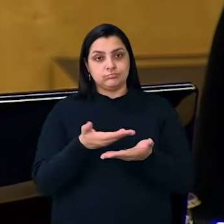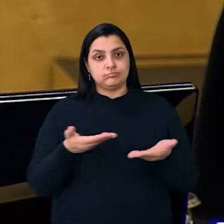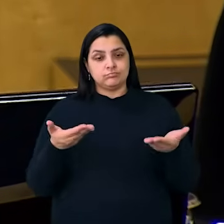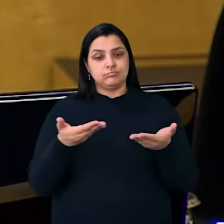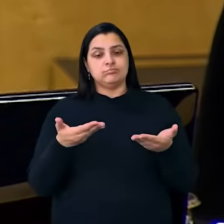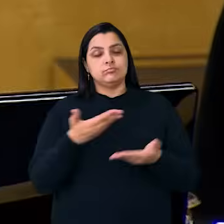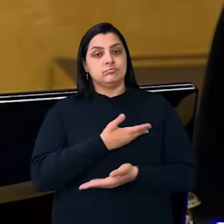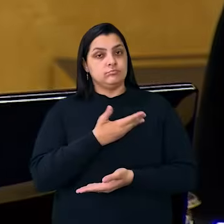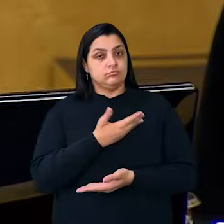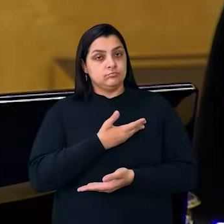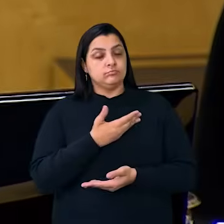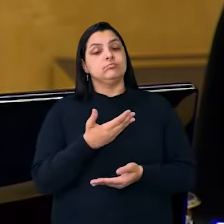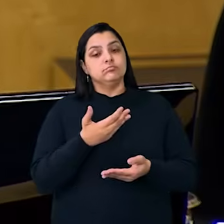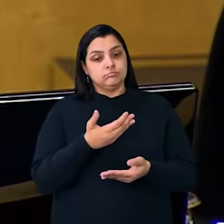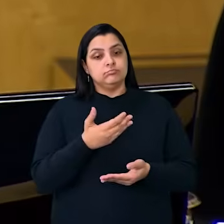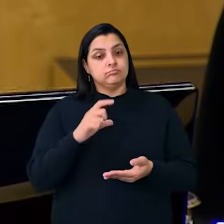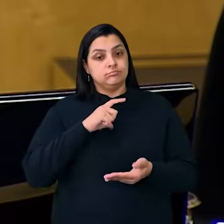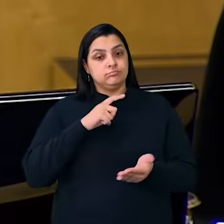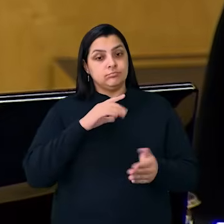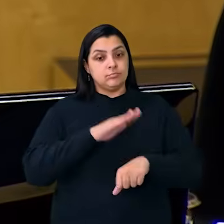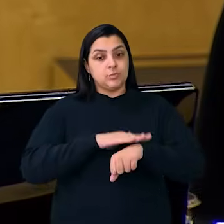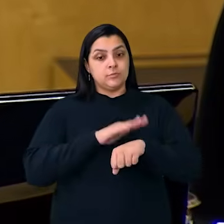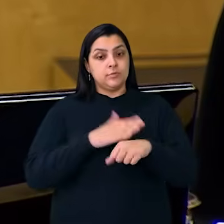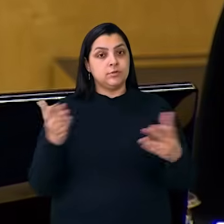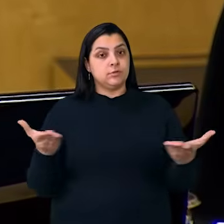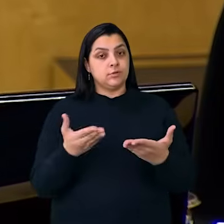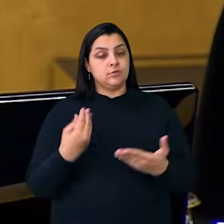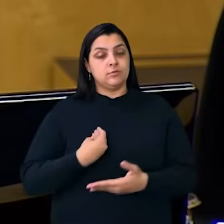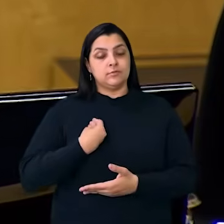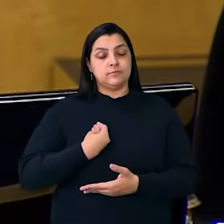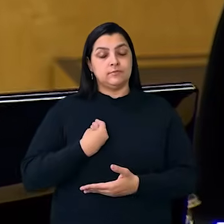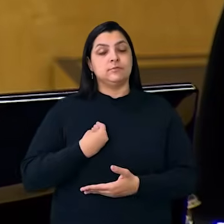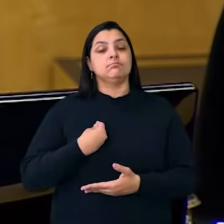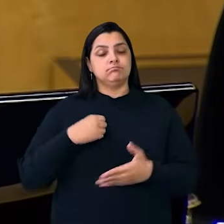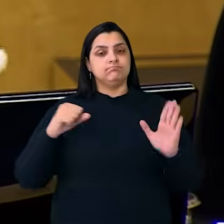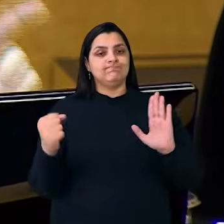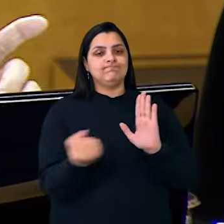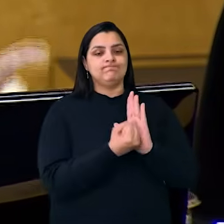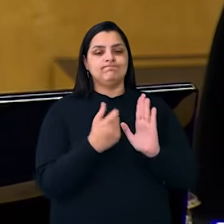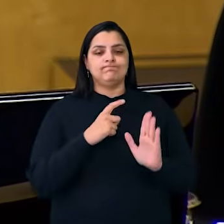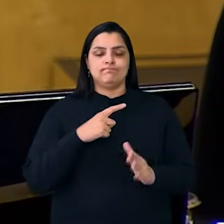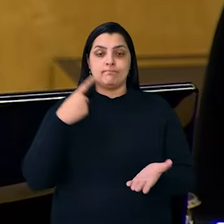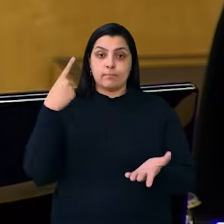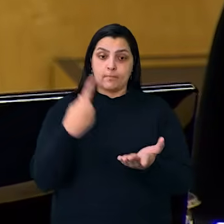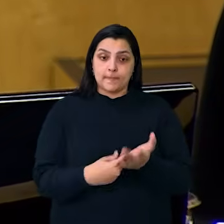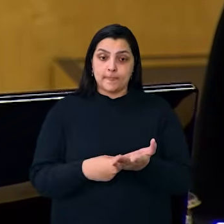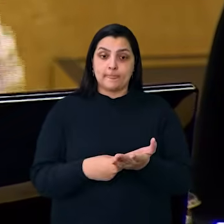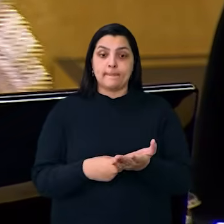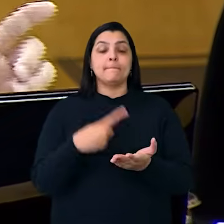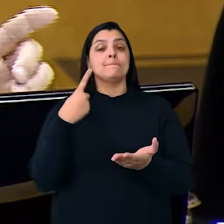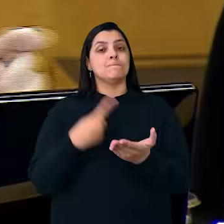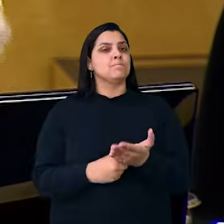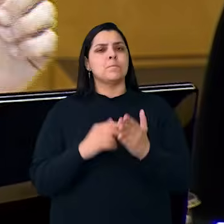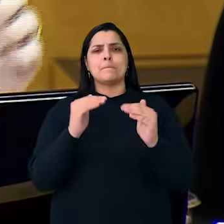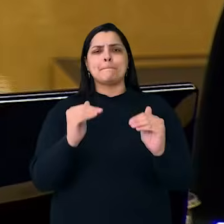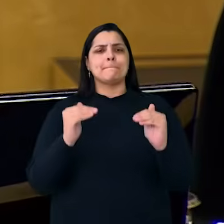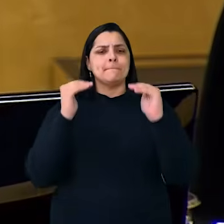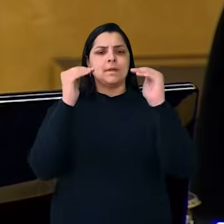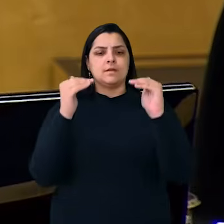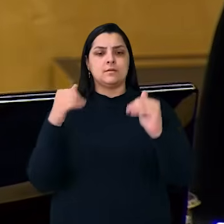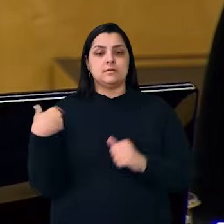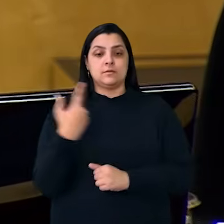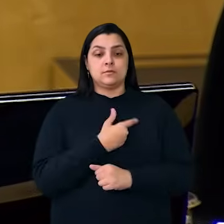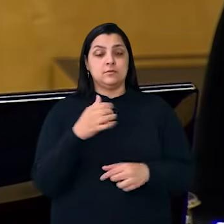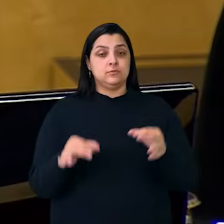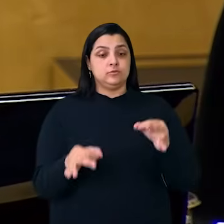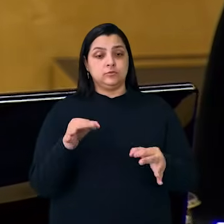aqui nos cercam nesse momento tão significante das nossas vidas. Mas o meu compromisso é um compromisso muito maior